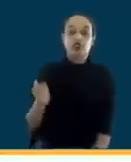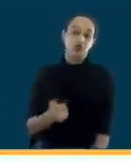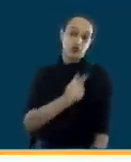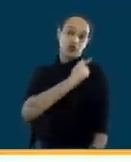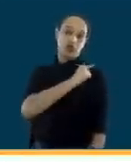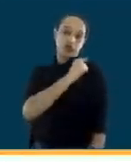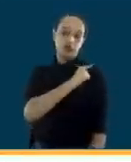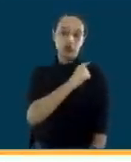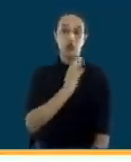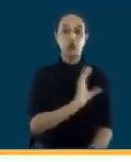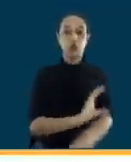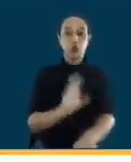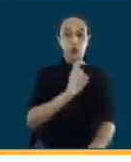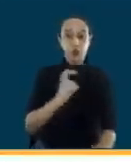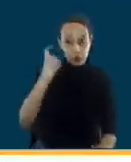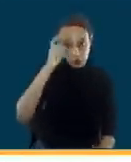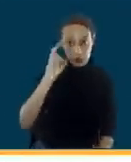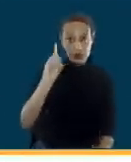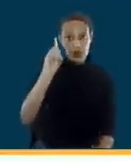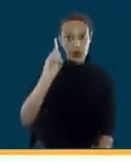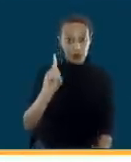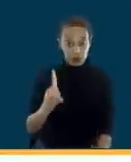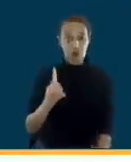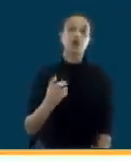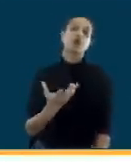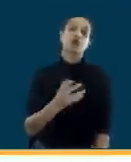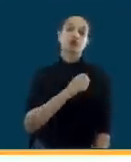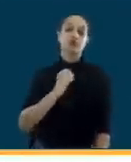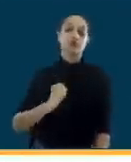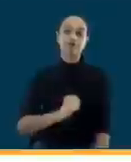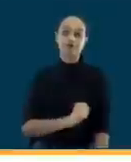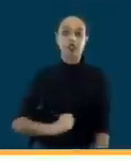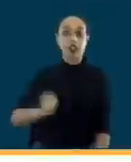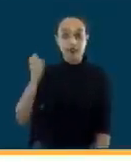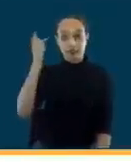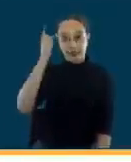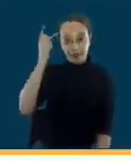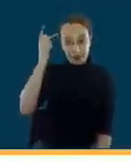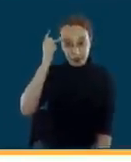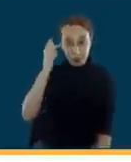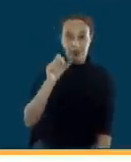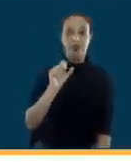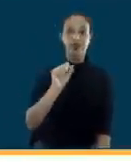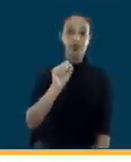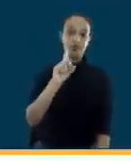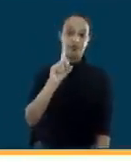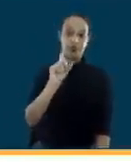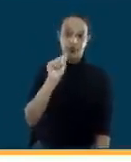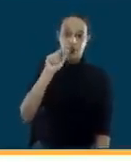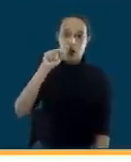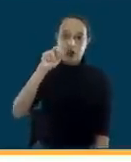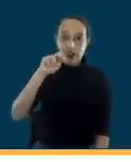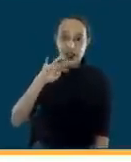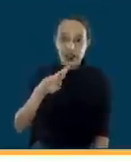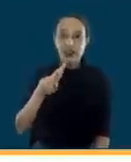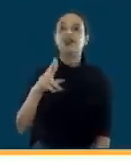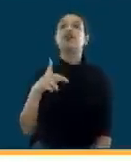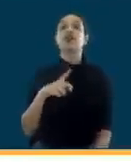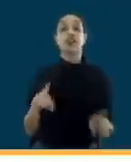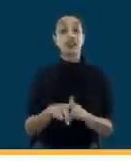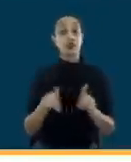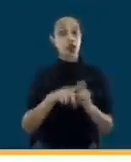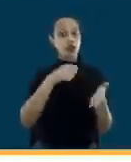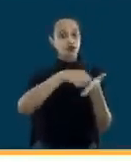do SESC São Paulo, Danilo Santos de Miranda, o também gestor cultural, historiador e escritor